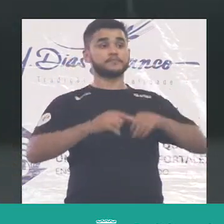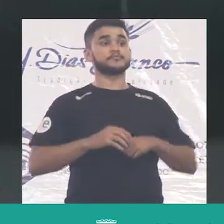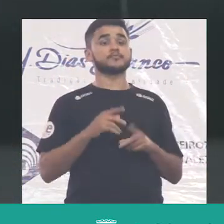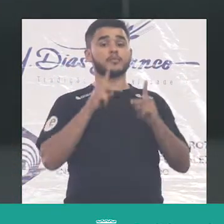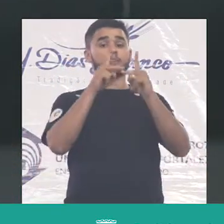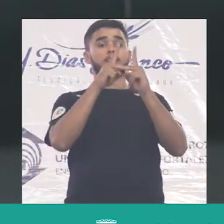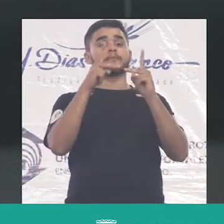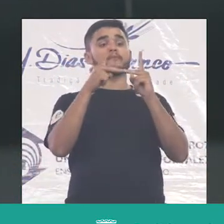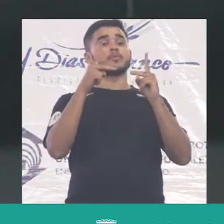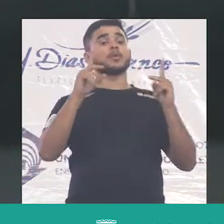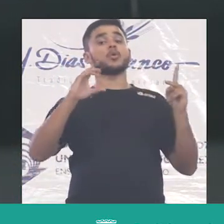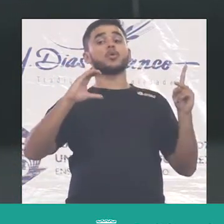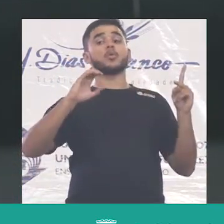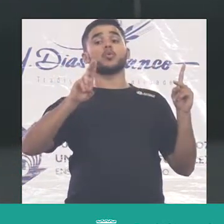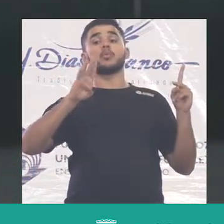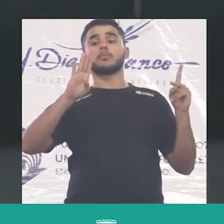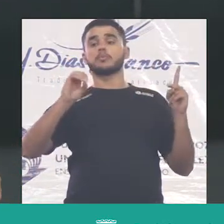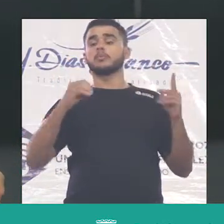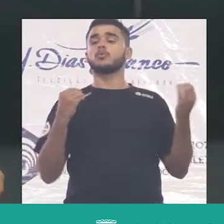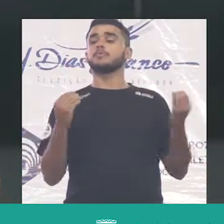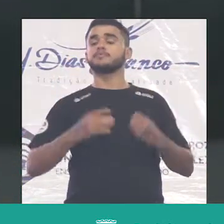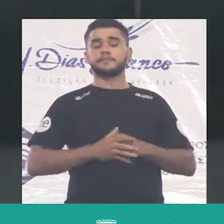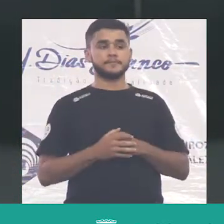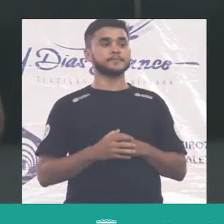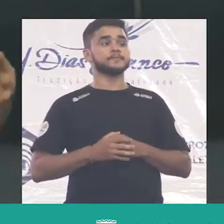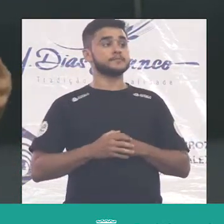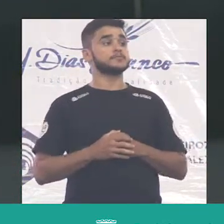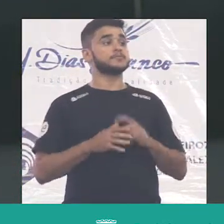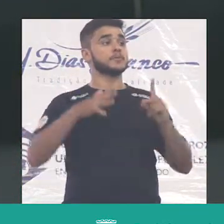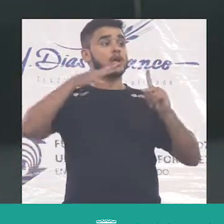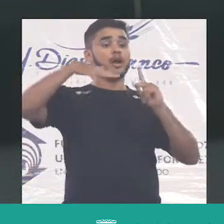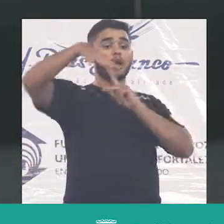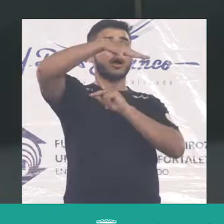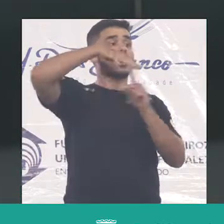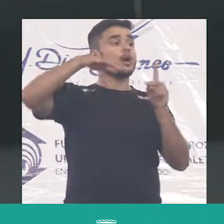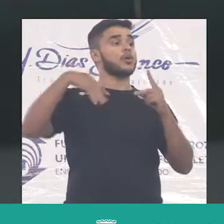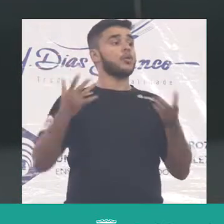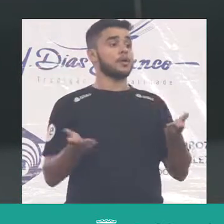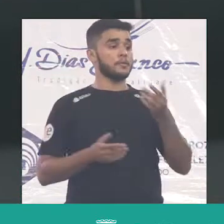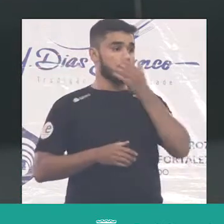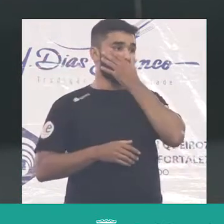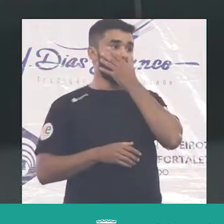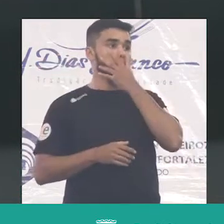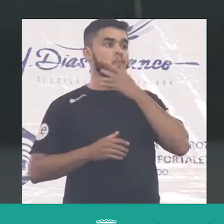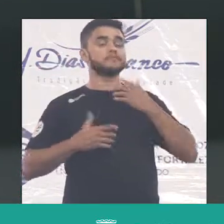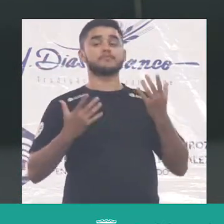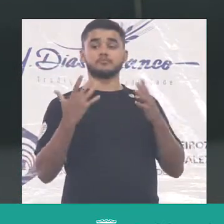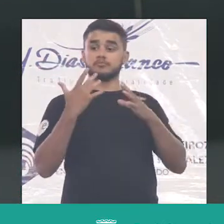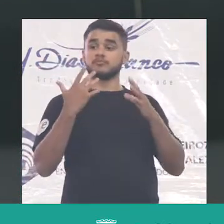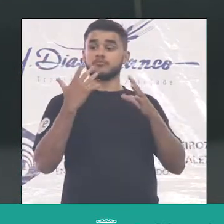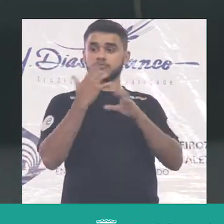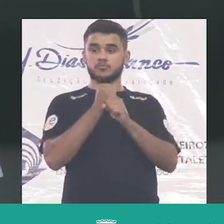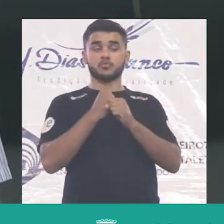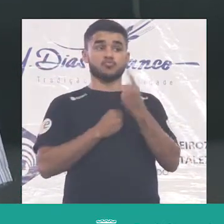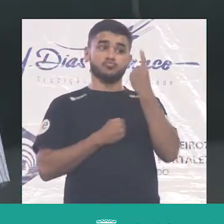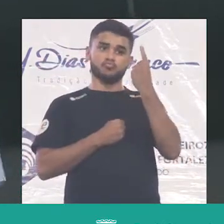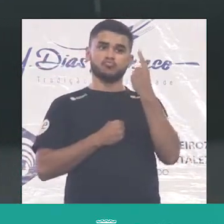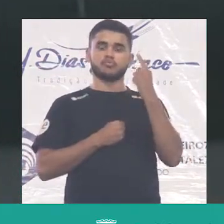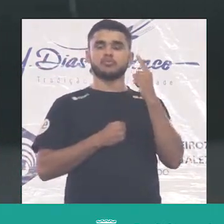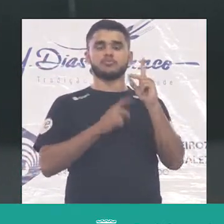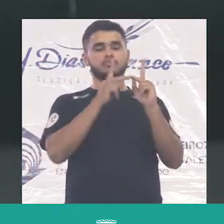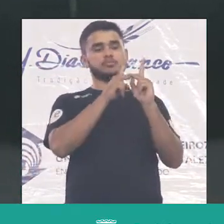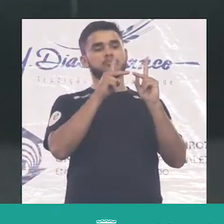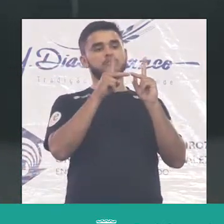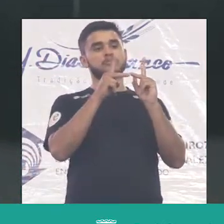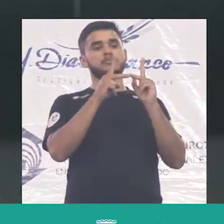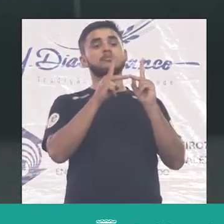cubo? Como é que te constrói a área desse cubo? Calcula a área de um deles